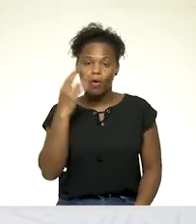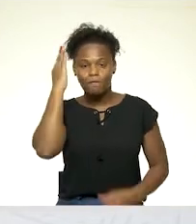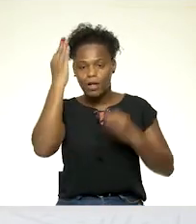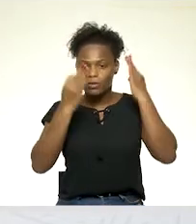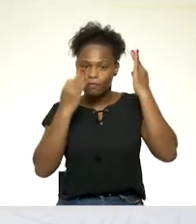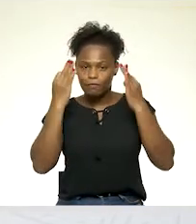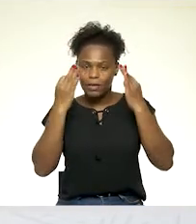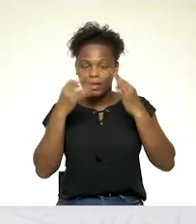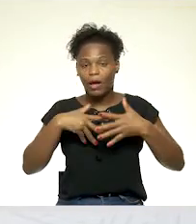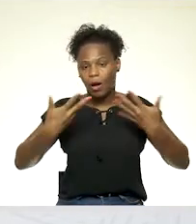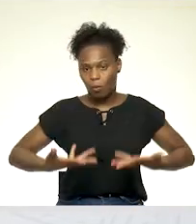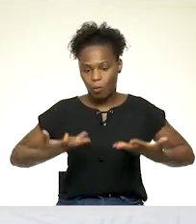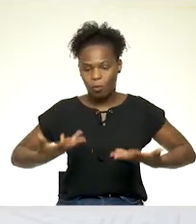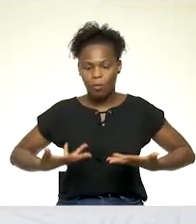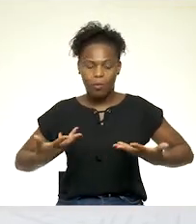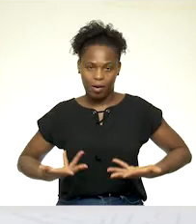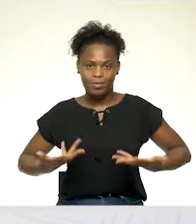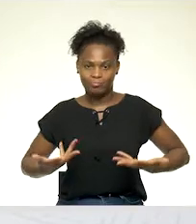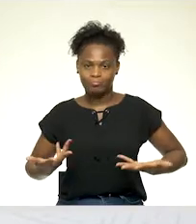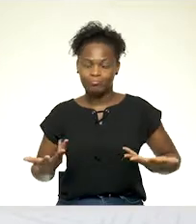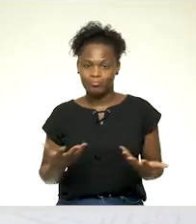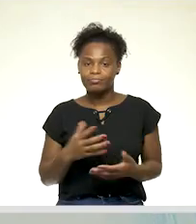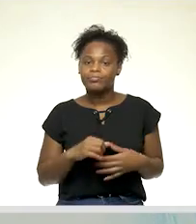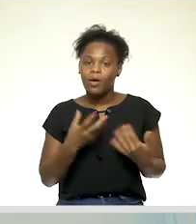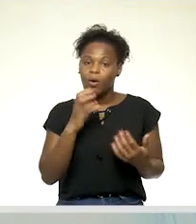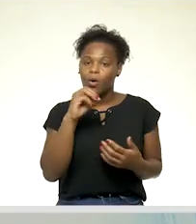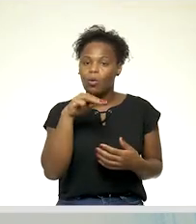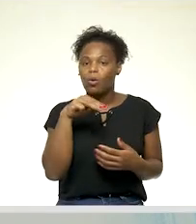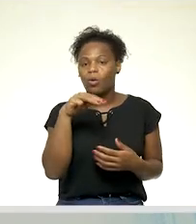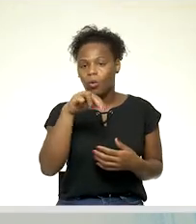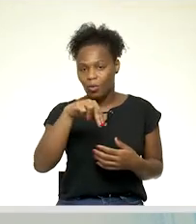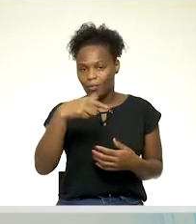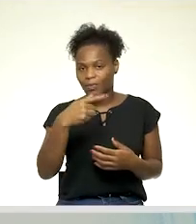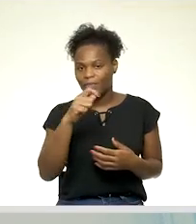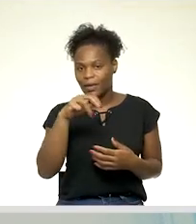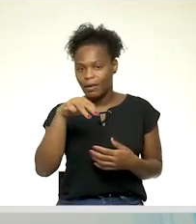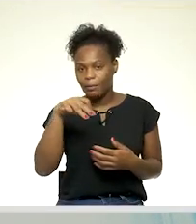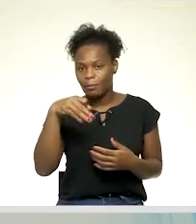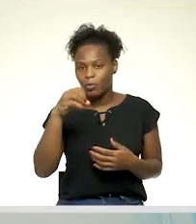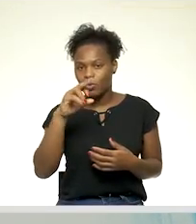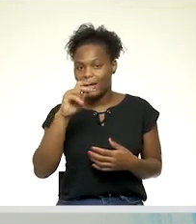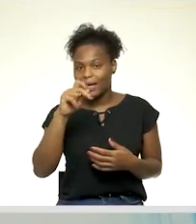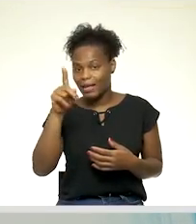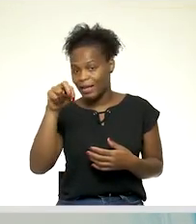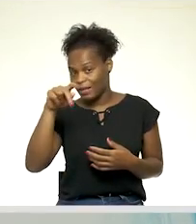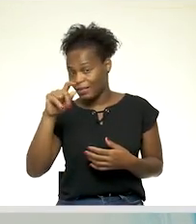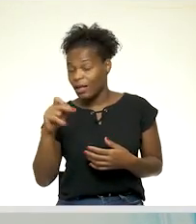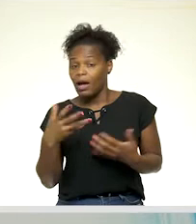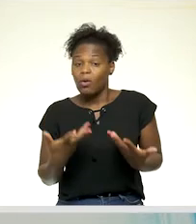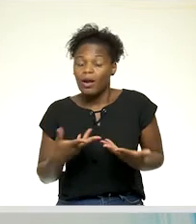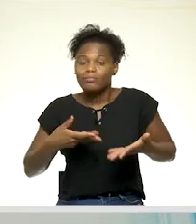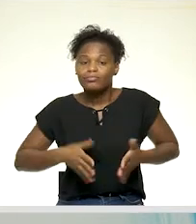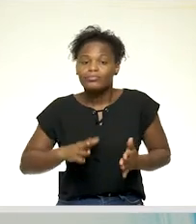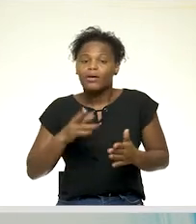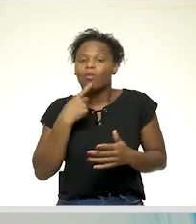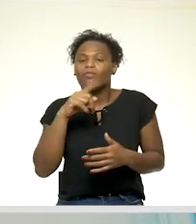Filosofia Contemporânea. Agora, o que é isto de Renascimento? Como podem ver,